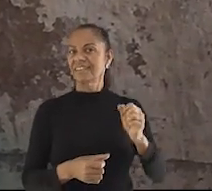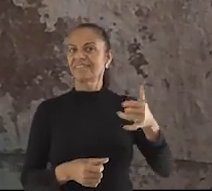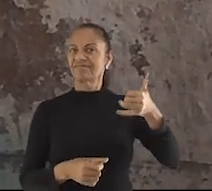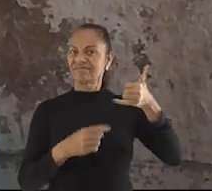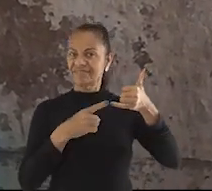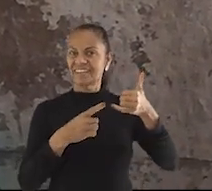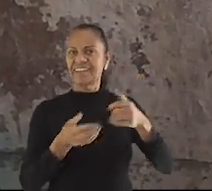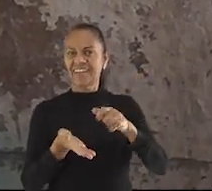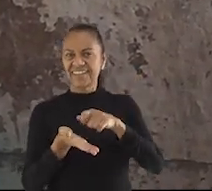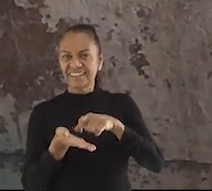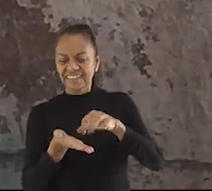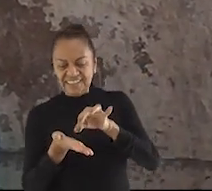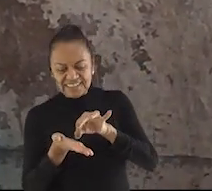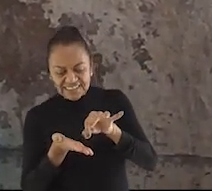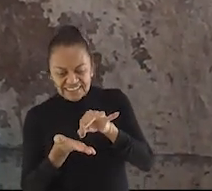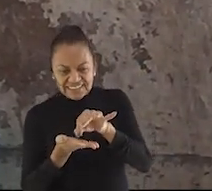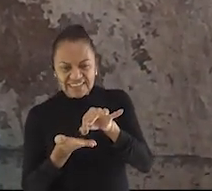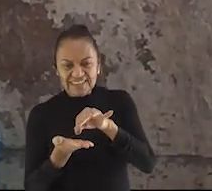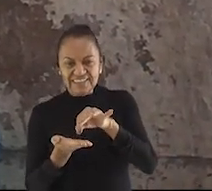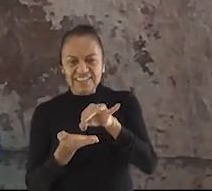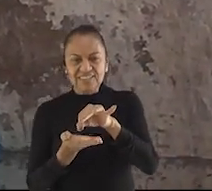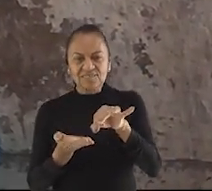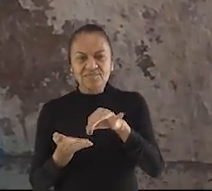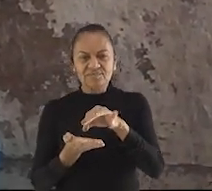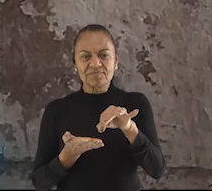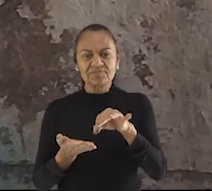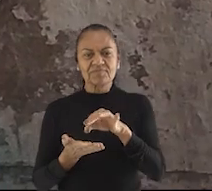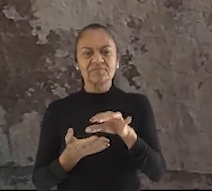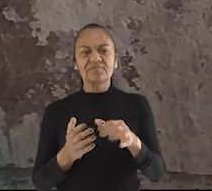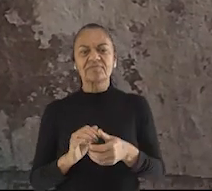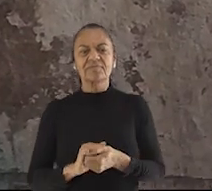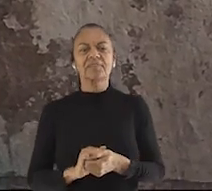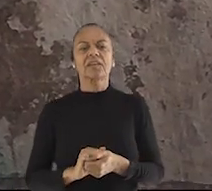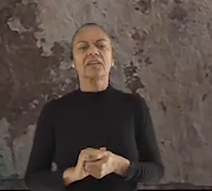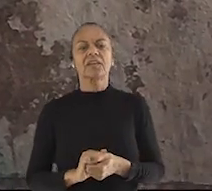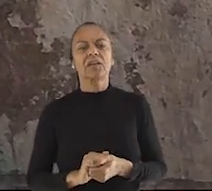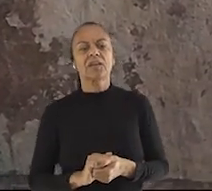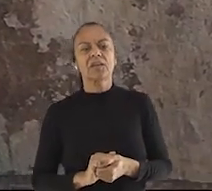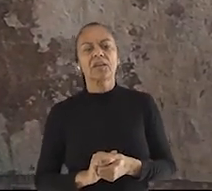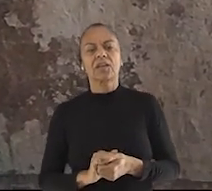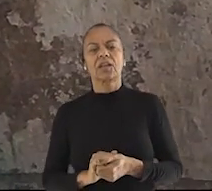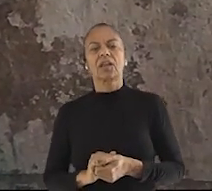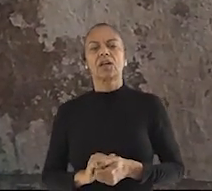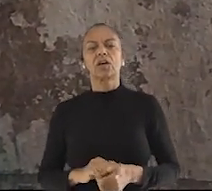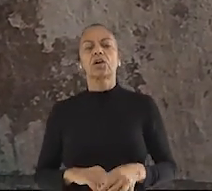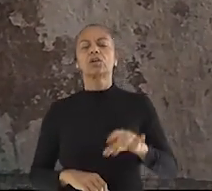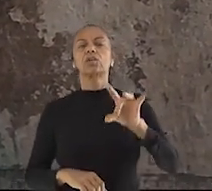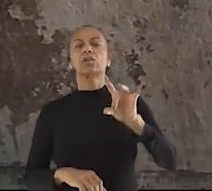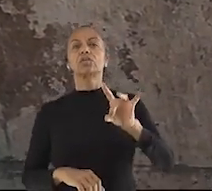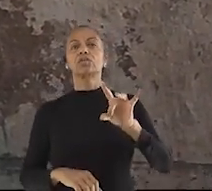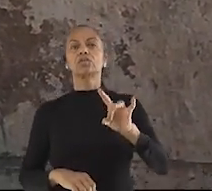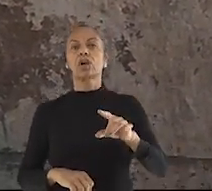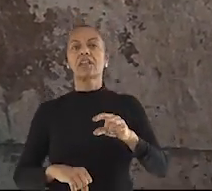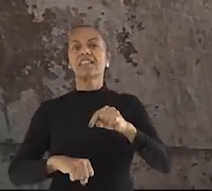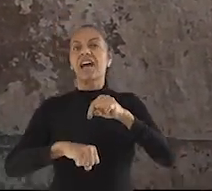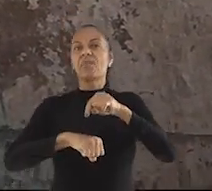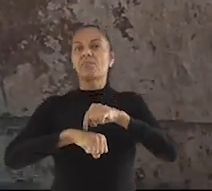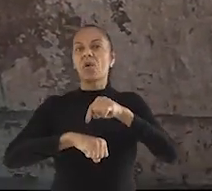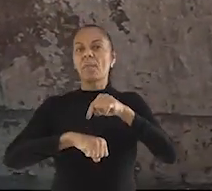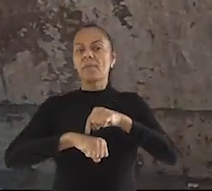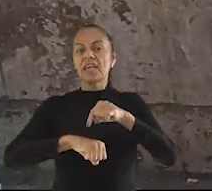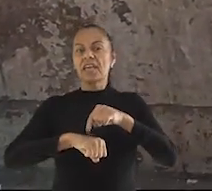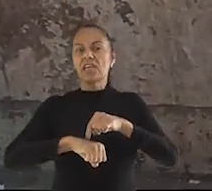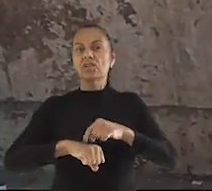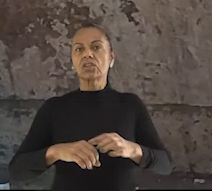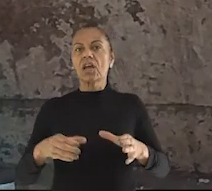obrigado a fazer o quê? Pedir o GPS e botar o endereço. Só que eu ponho aqui? Não. Eu só